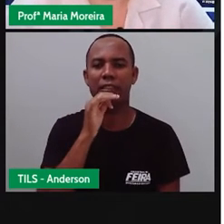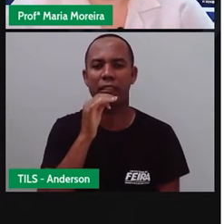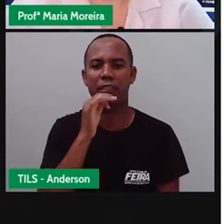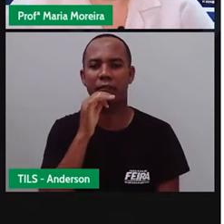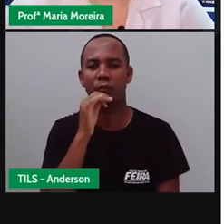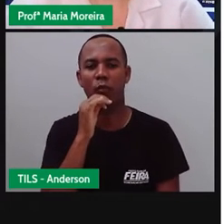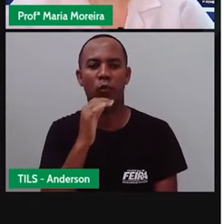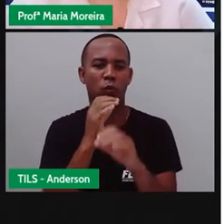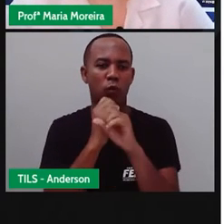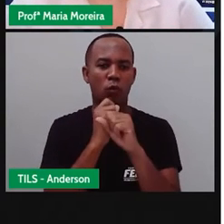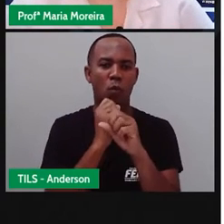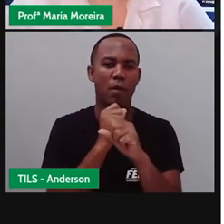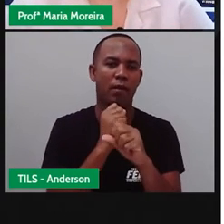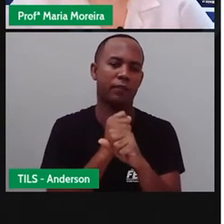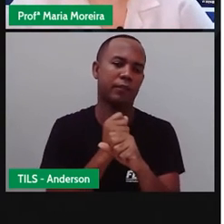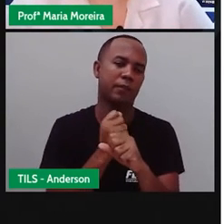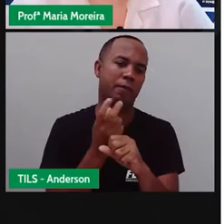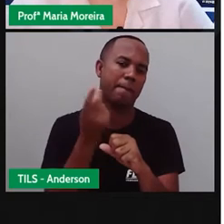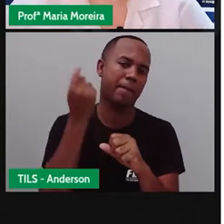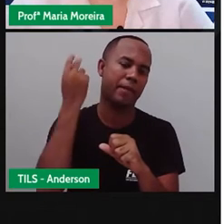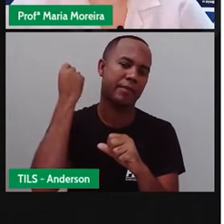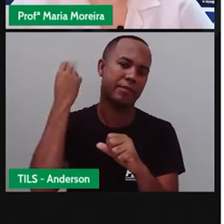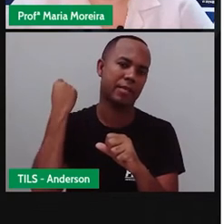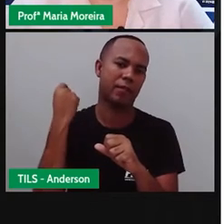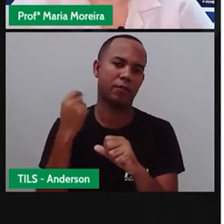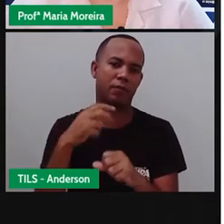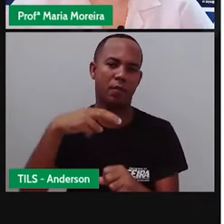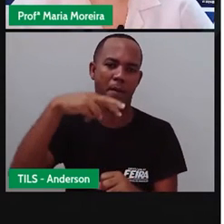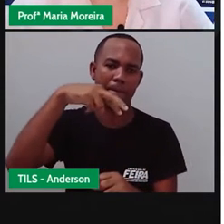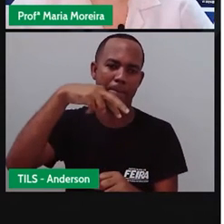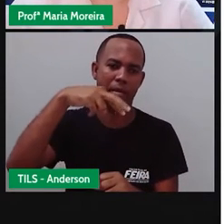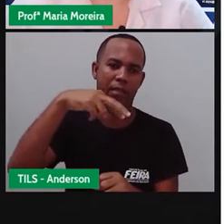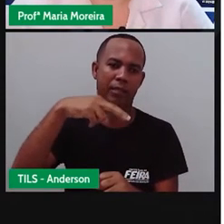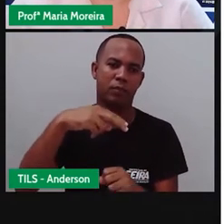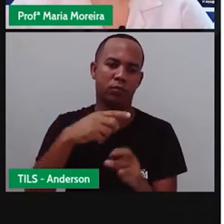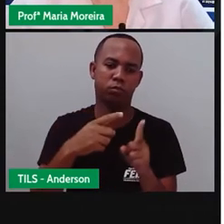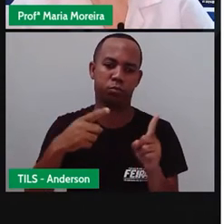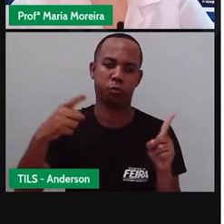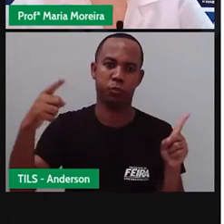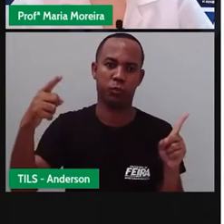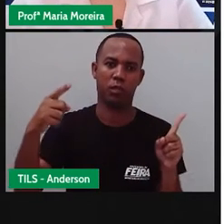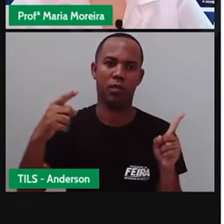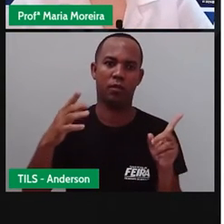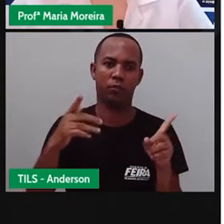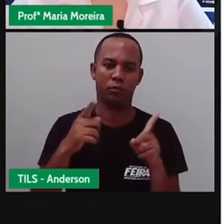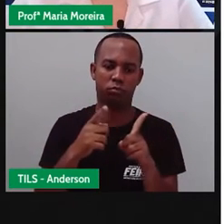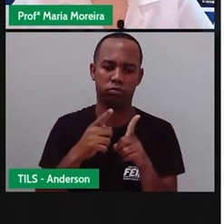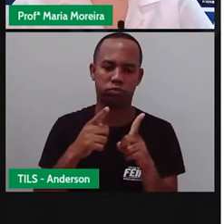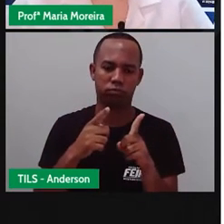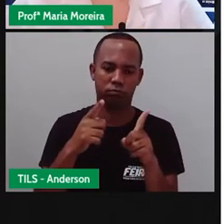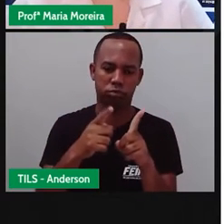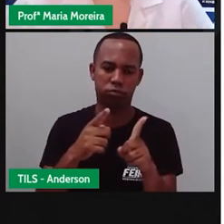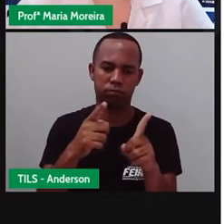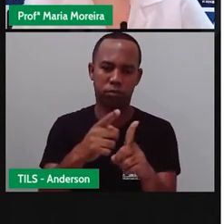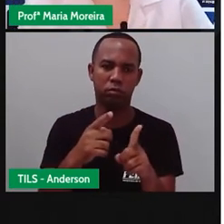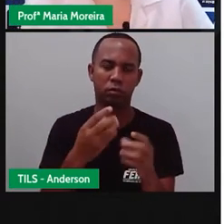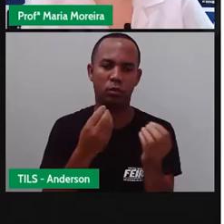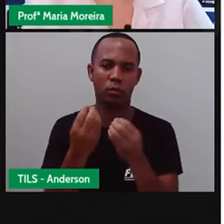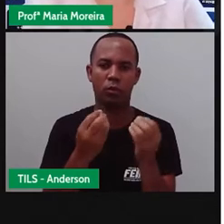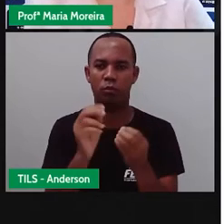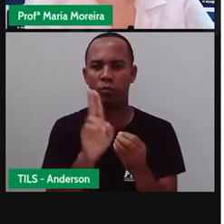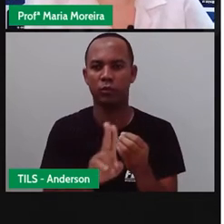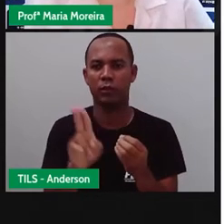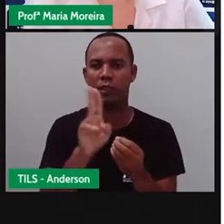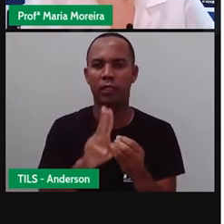suas operações no início os palitos eram grandes depois sobre diminuindo e eram usados como símbolos né para